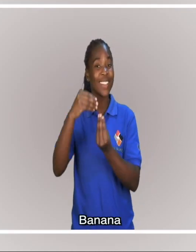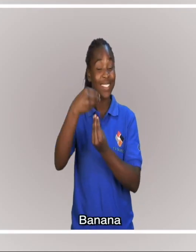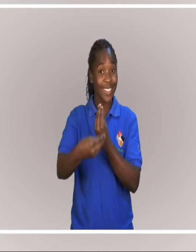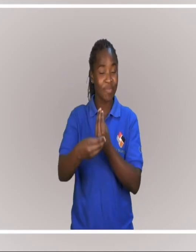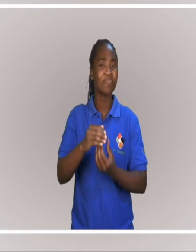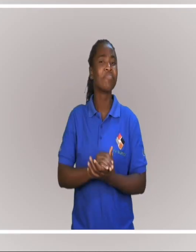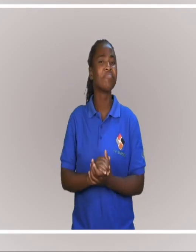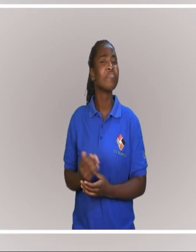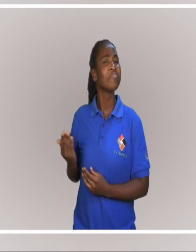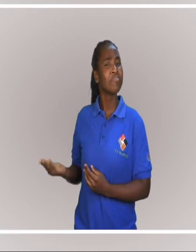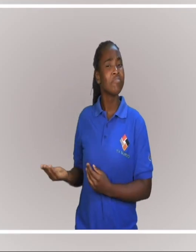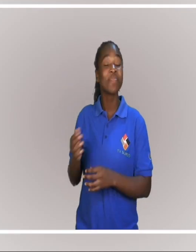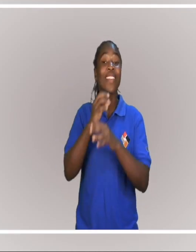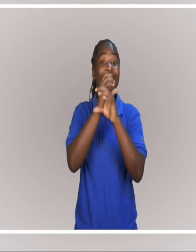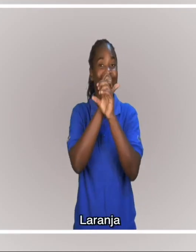Banana,